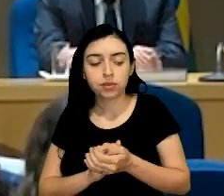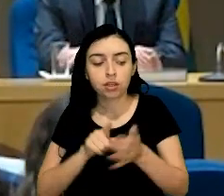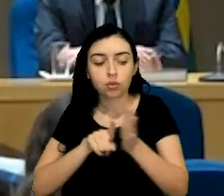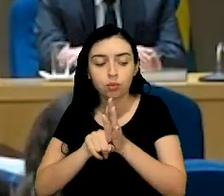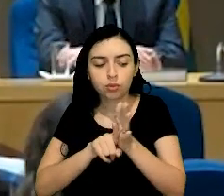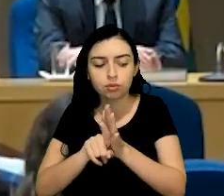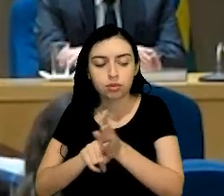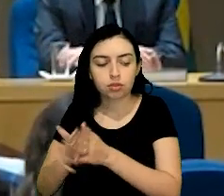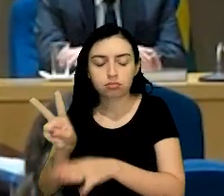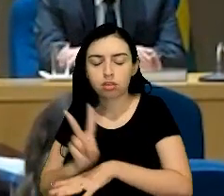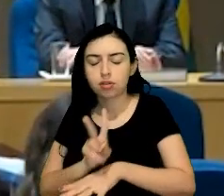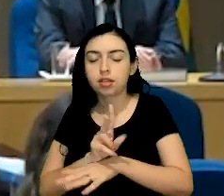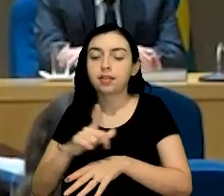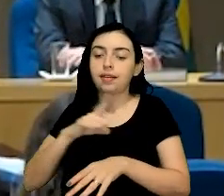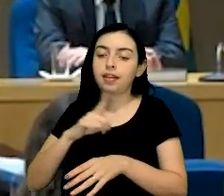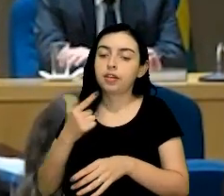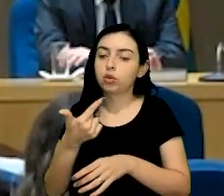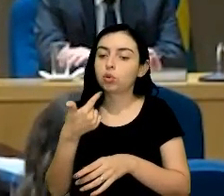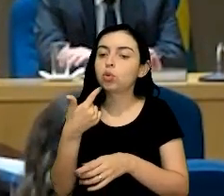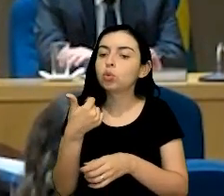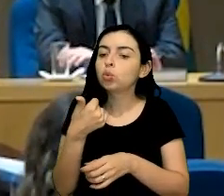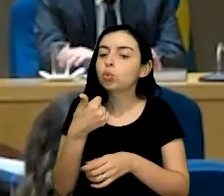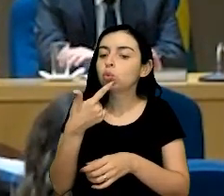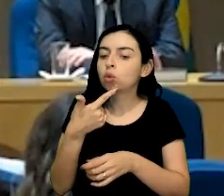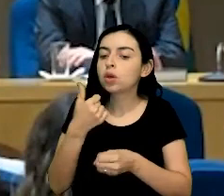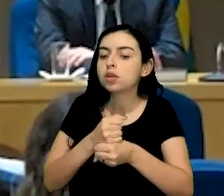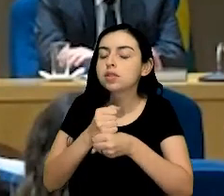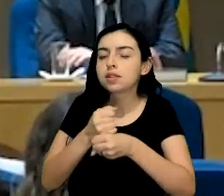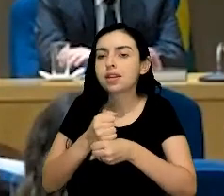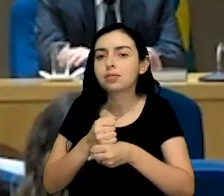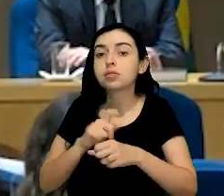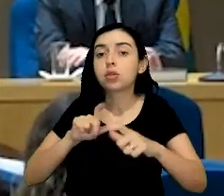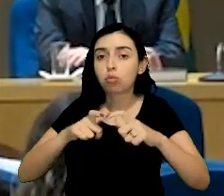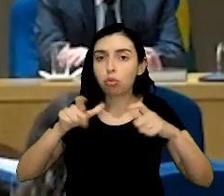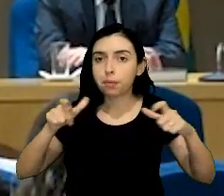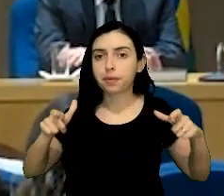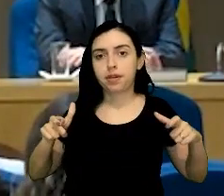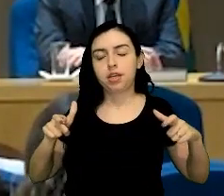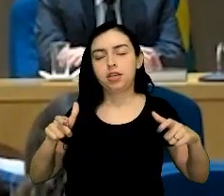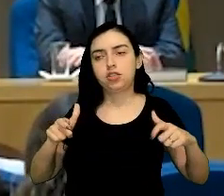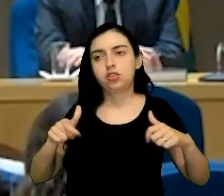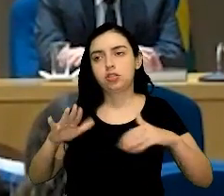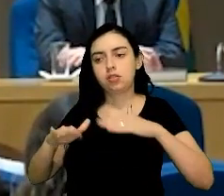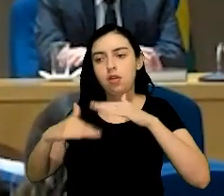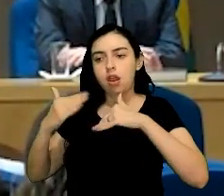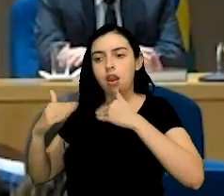anos, é uma equipe grande que vai formando gerações